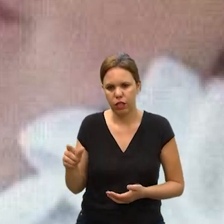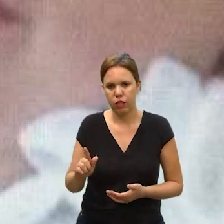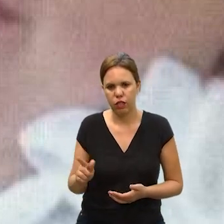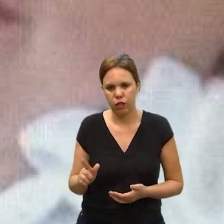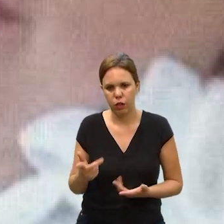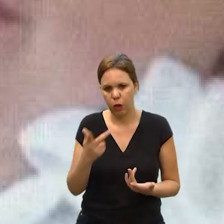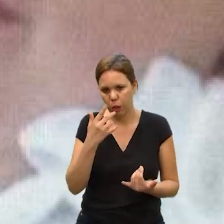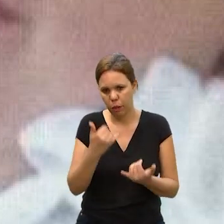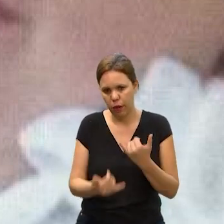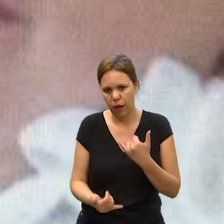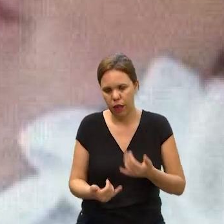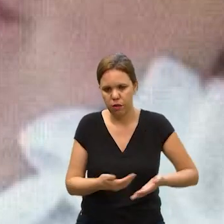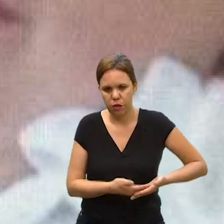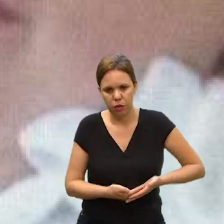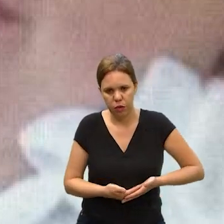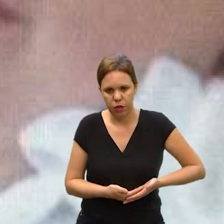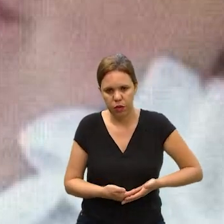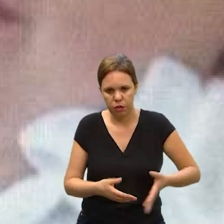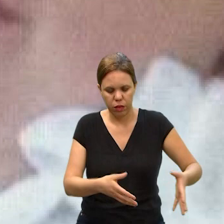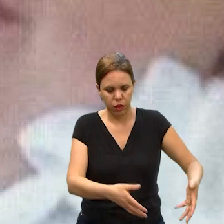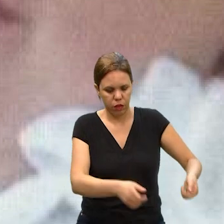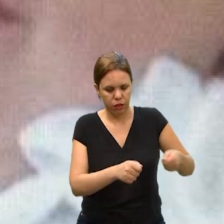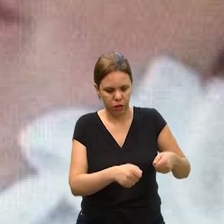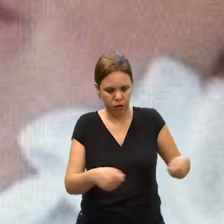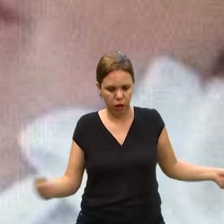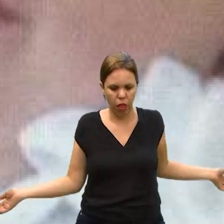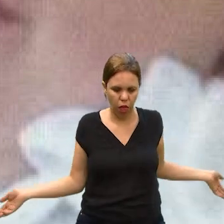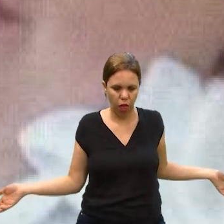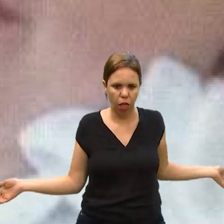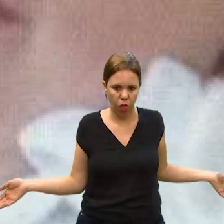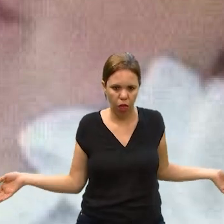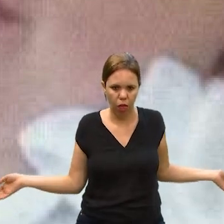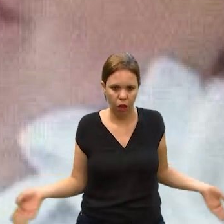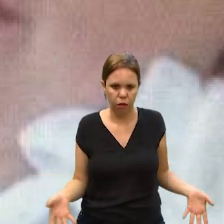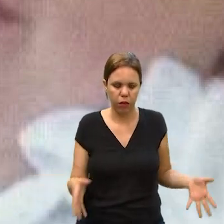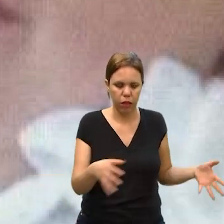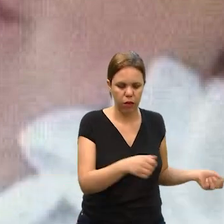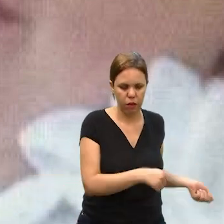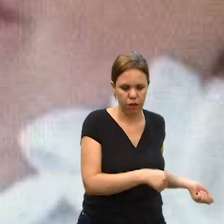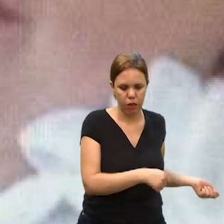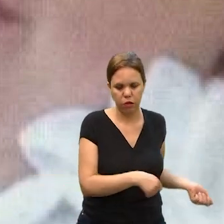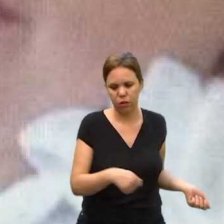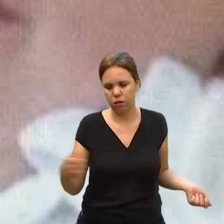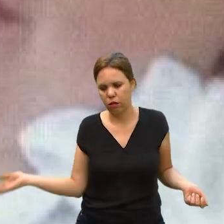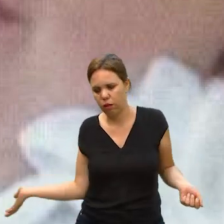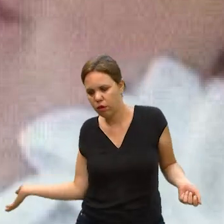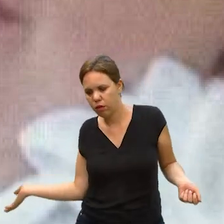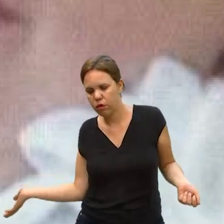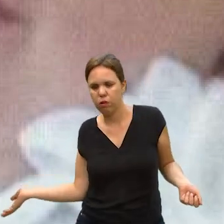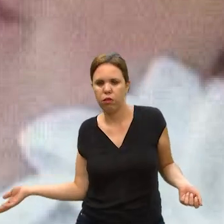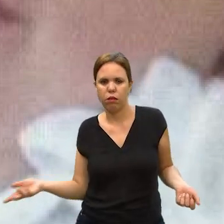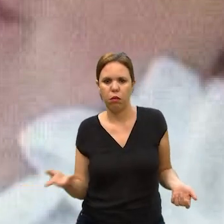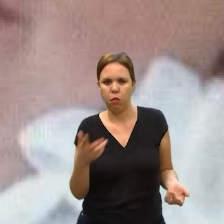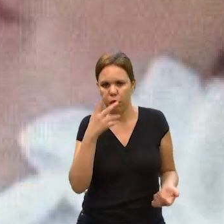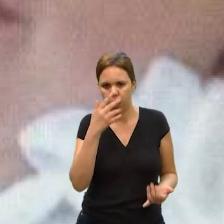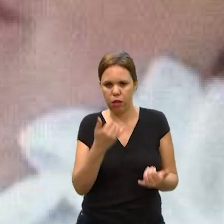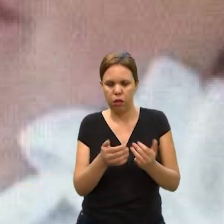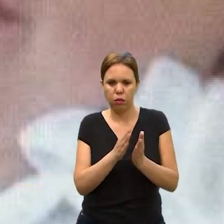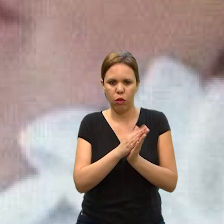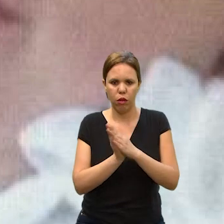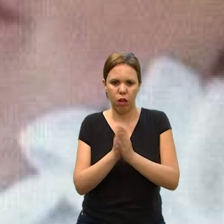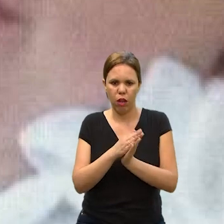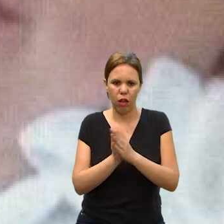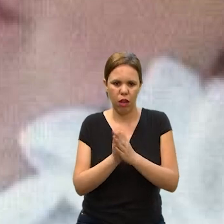era como se ela fosse uma boneca Emília. Você pegava ela de um lado, ela soltava do outro. Você pegava do outro, ela soltava do outro. Uma